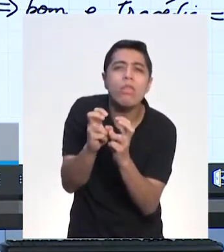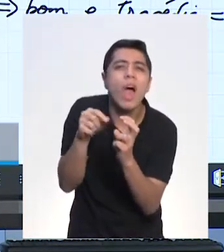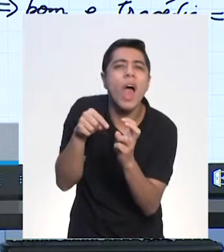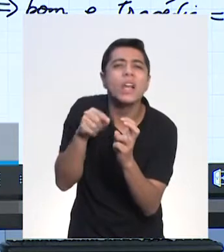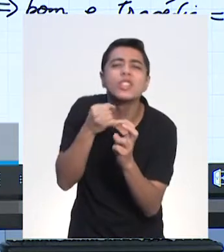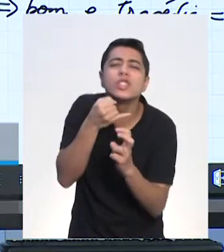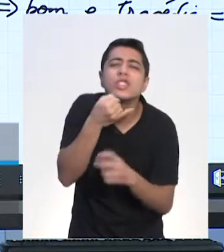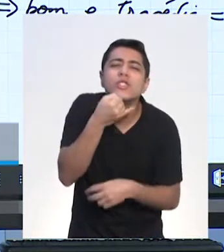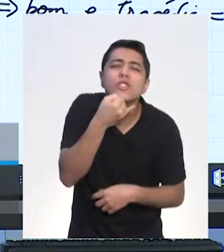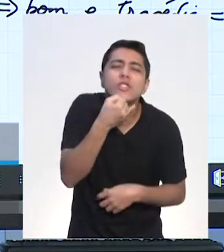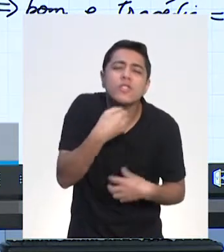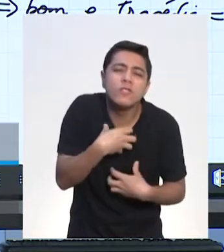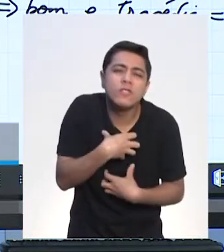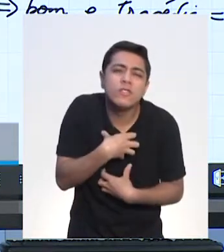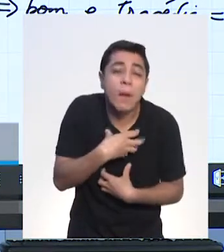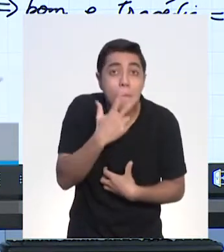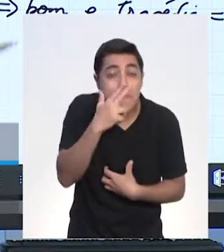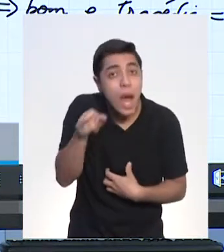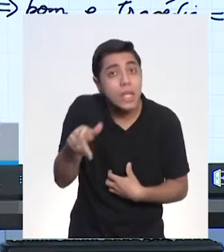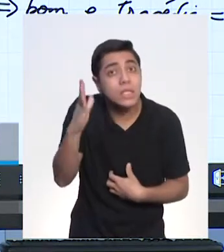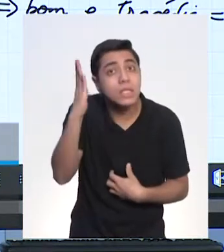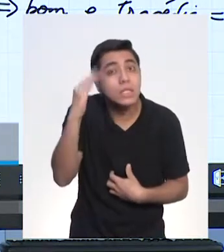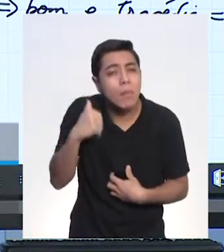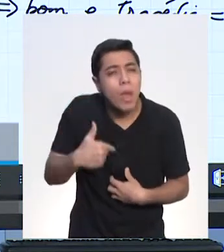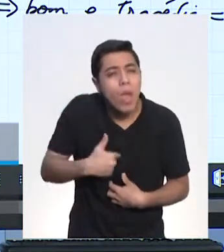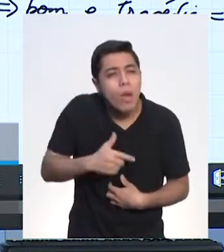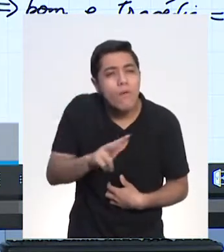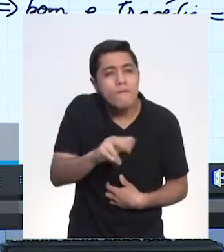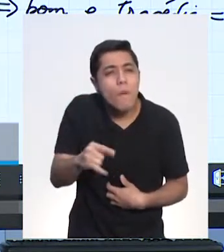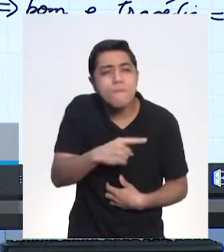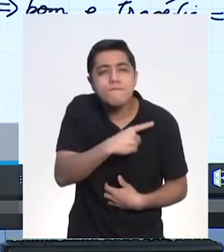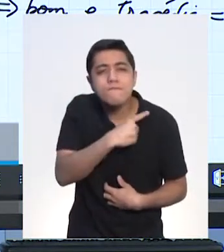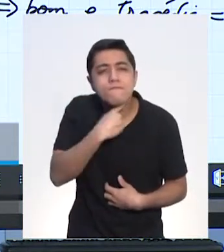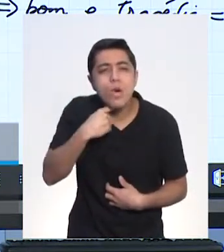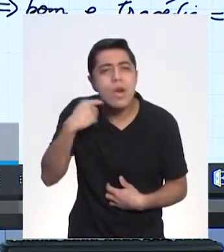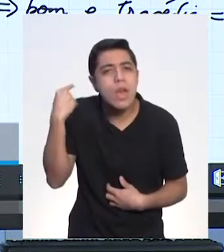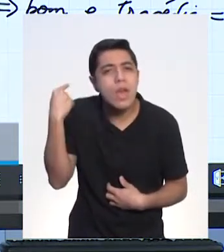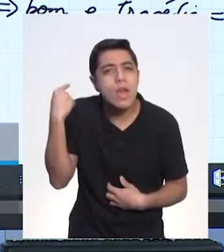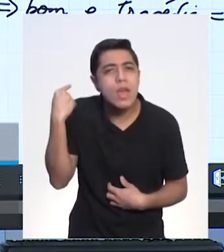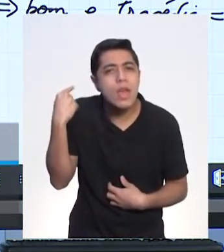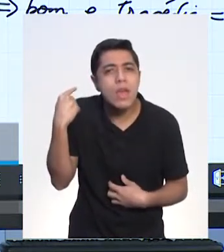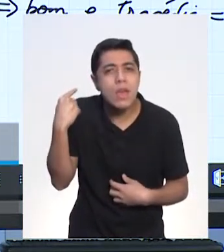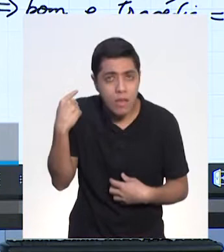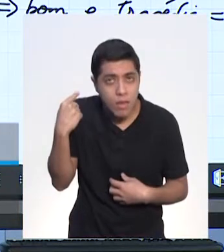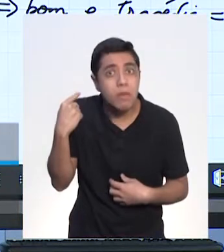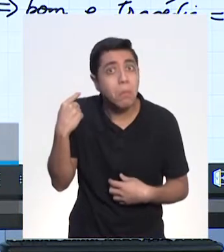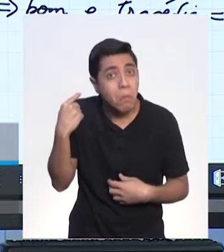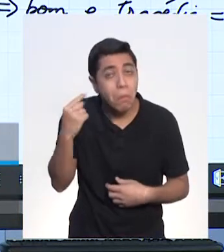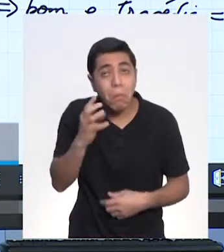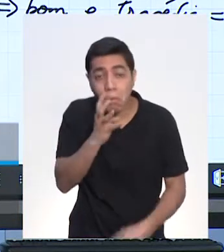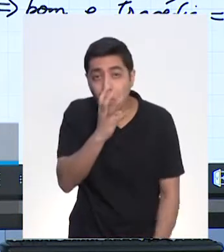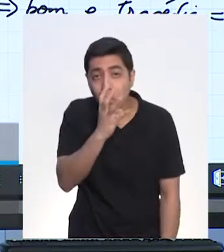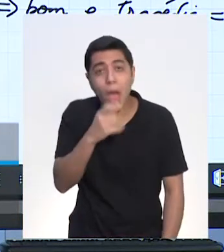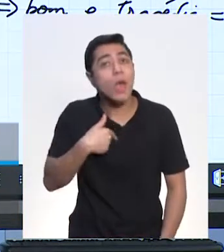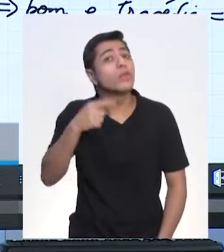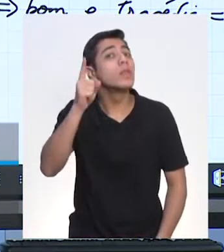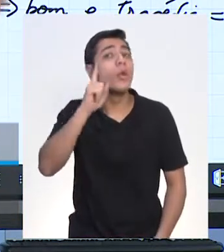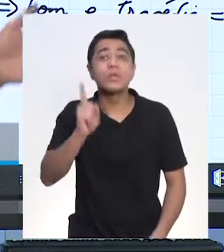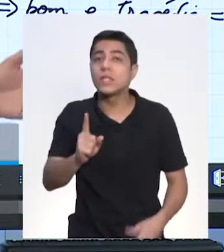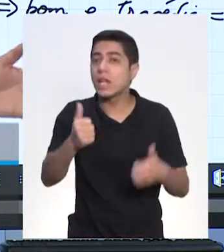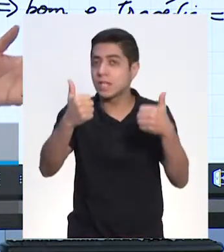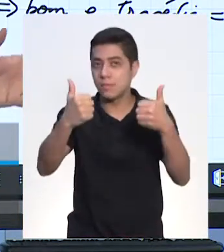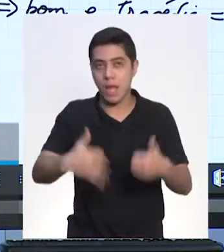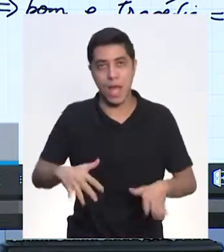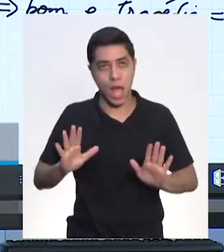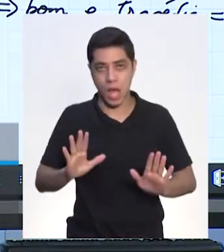ele estivesse antecipando, ele já estivesse prevendo a sua morte. Por isso, o canto do bode. Isso acontece mesmo, né? Eu não sei explicar como, mas é